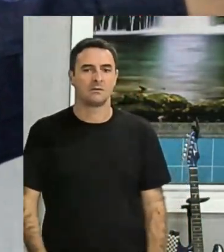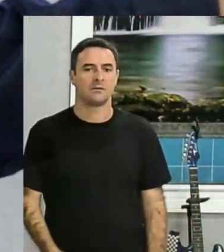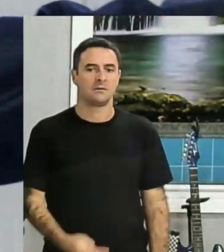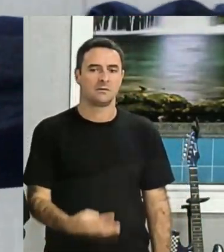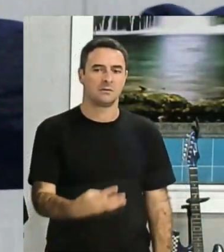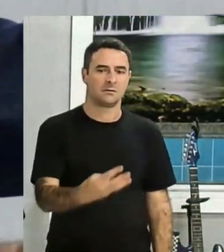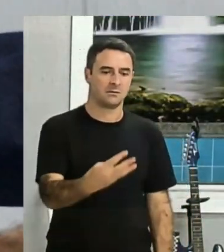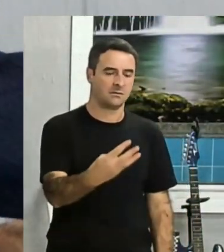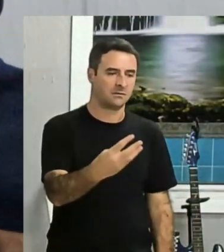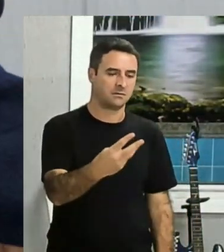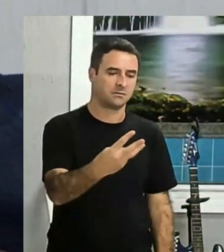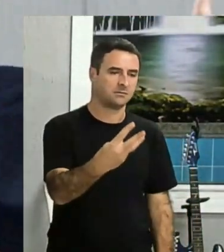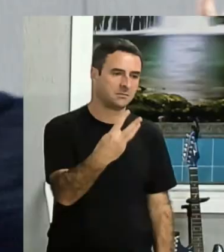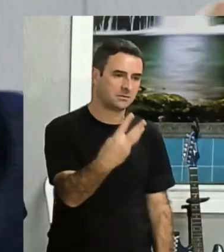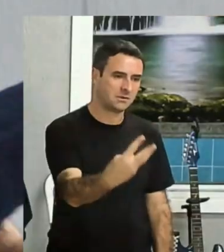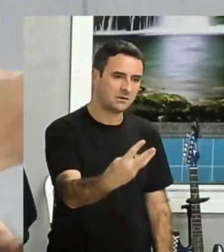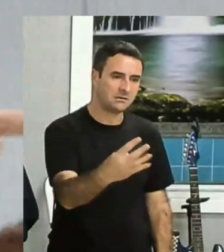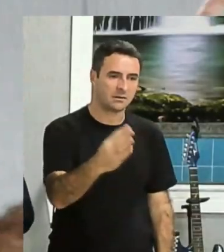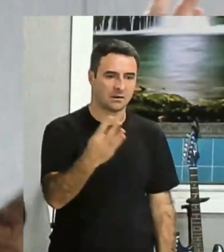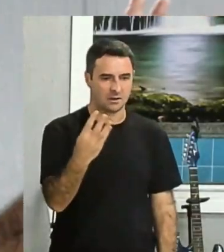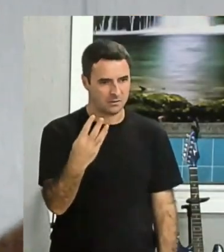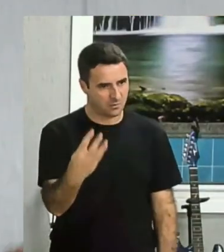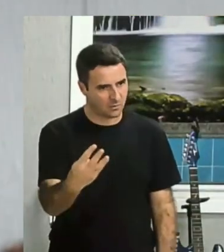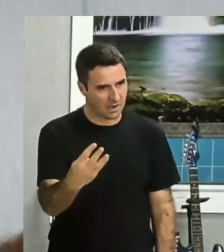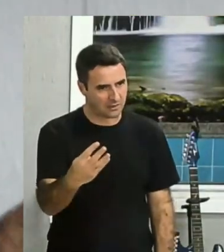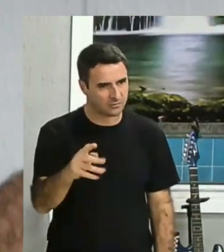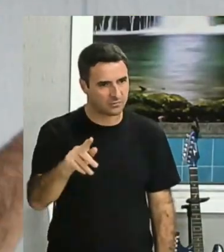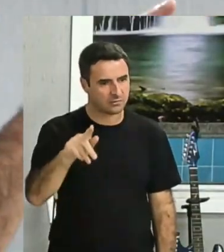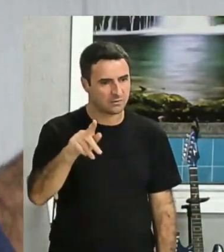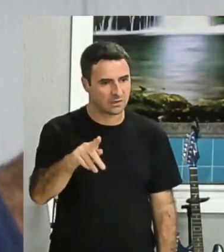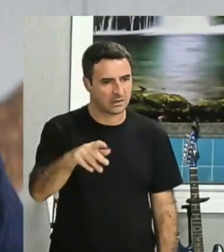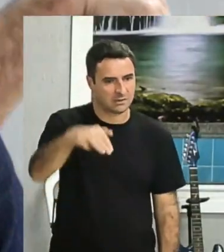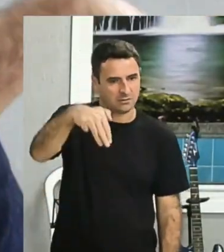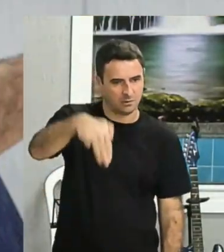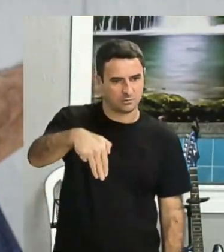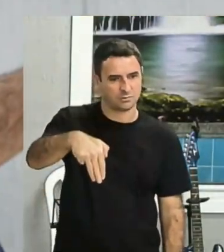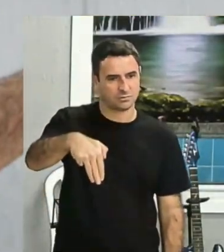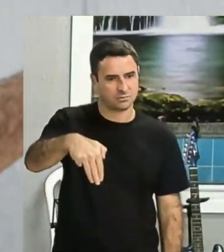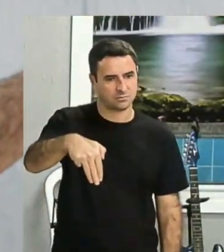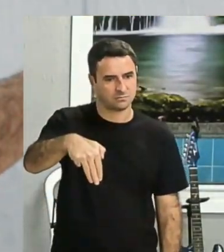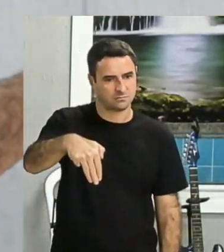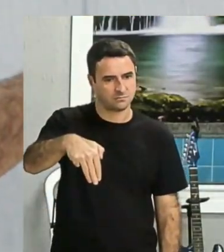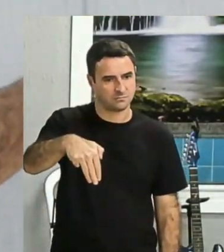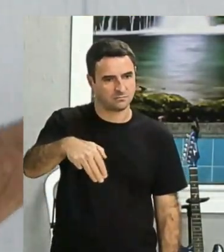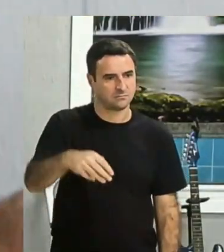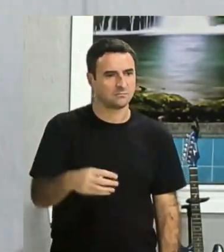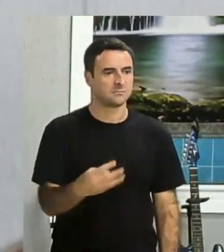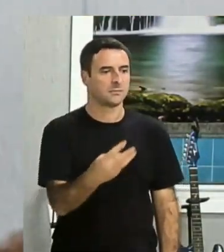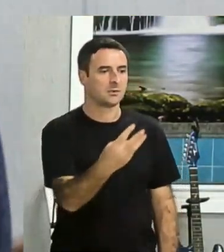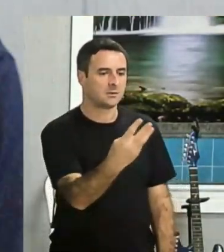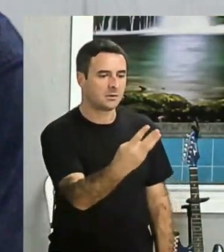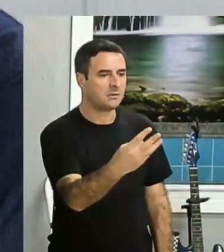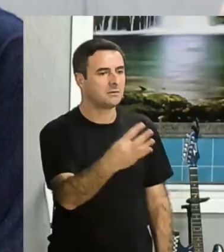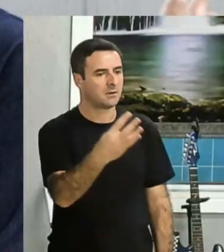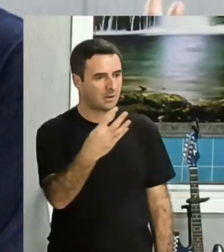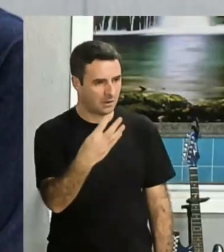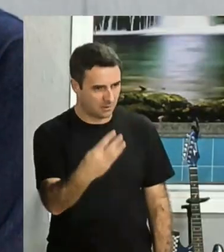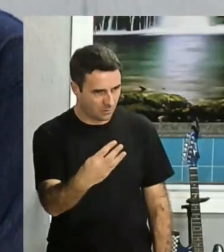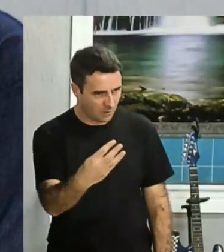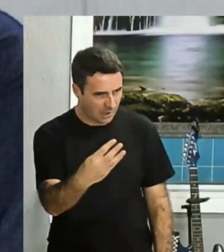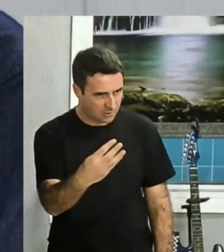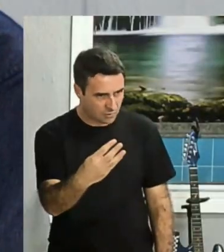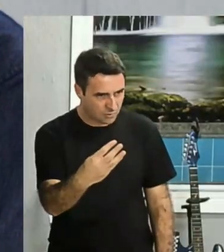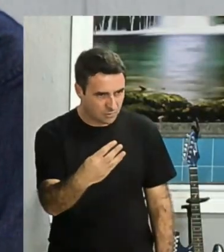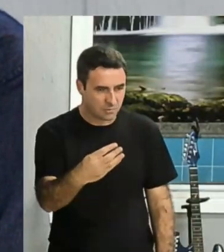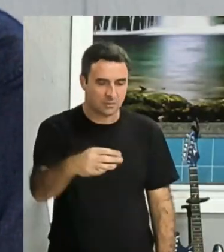irmão é uma bênção, hein? Glória a Deus pela sua vida. Como que a Tiene foi abençoada.